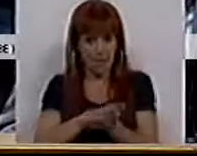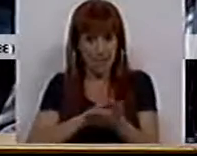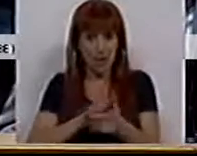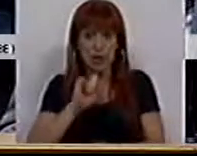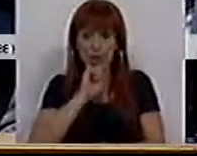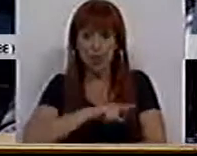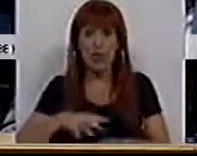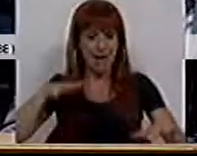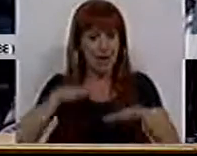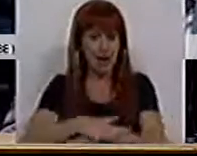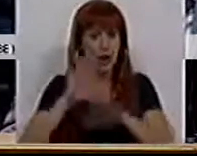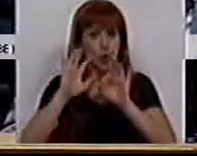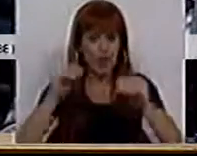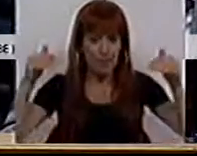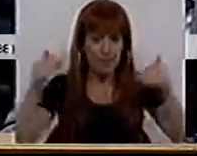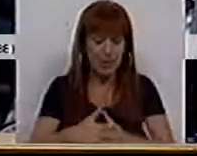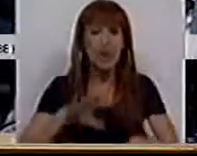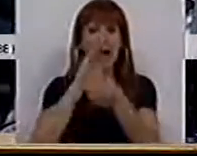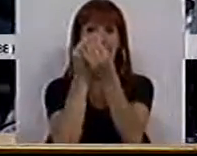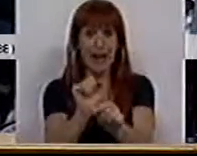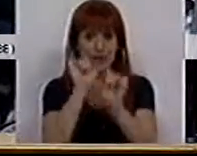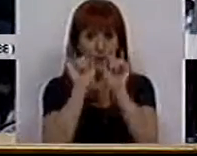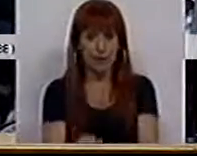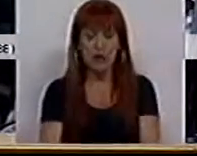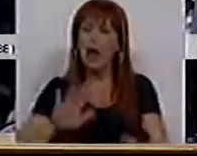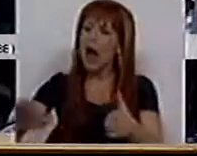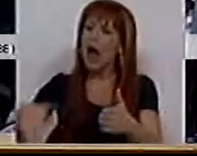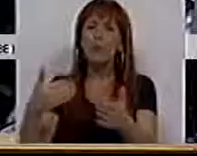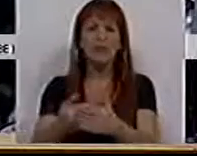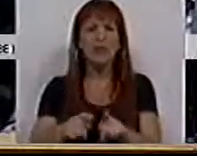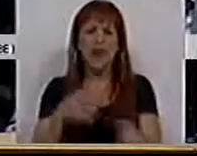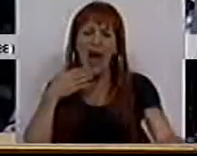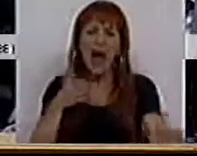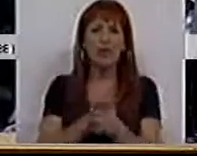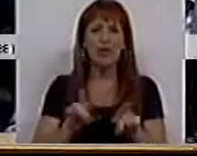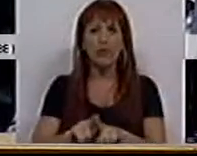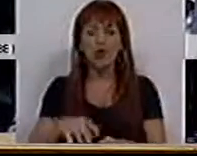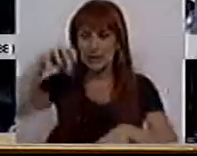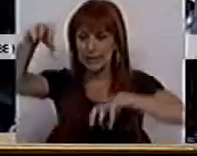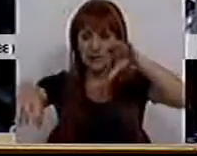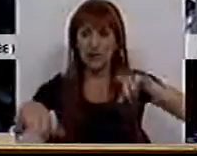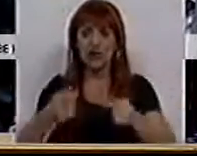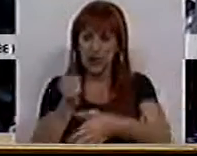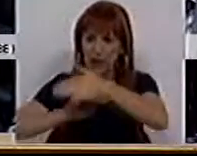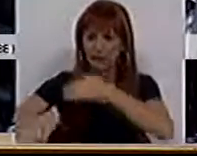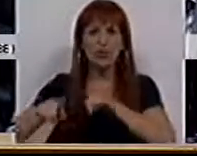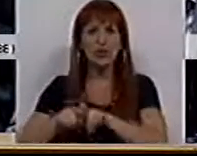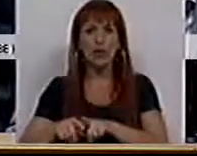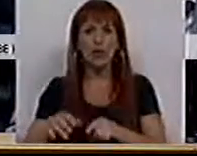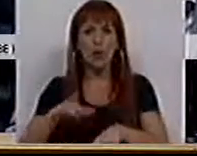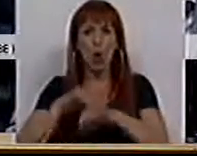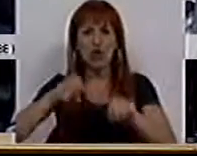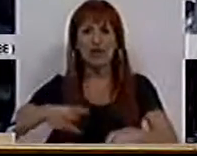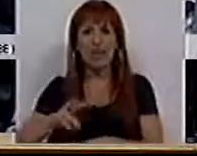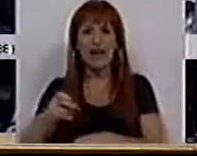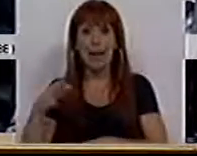do que pode ser uma rede de cuidados paliativos pediátricos, propõe que se aproveite as instalações devolutas do Hospital